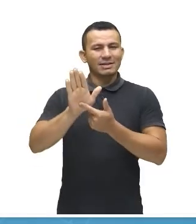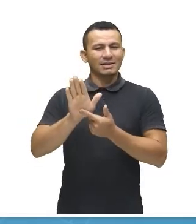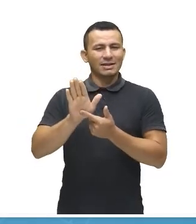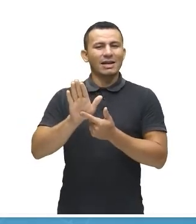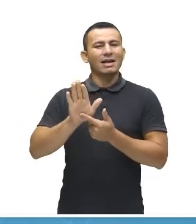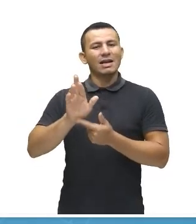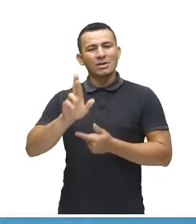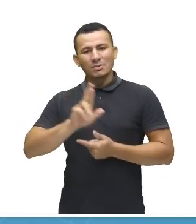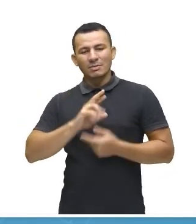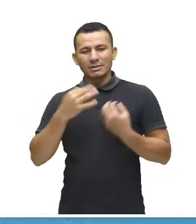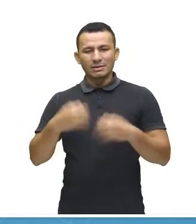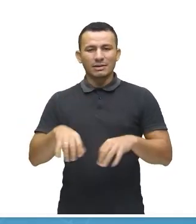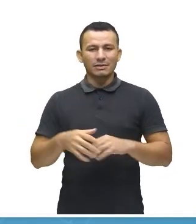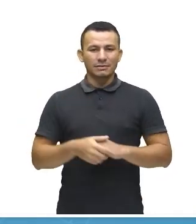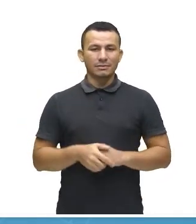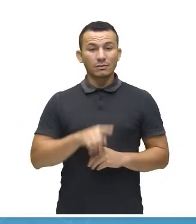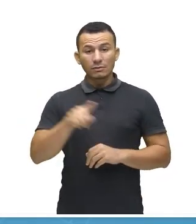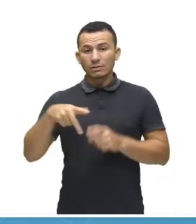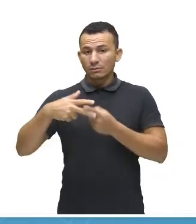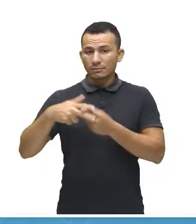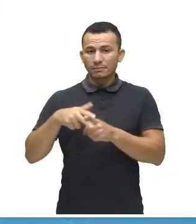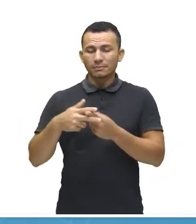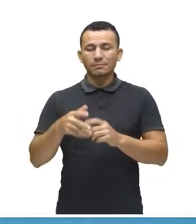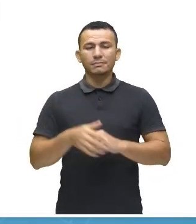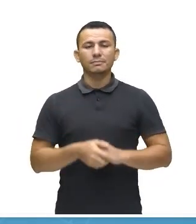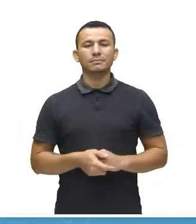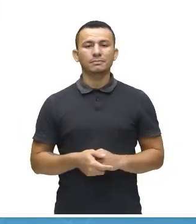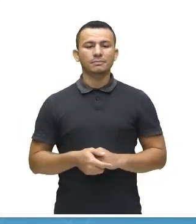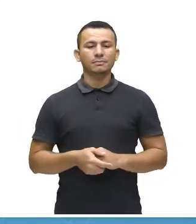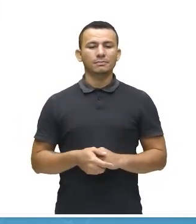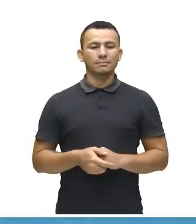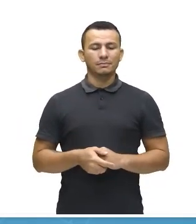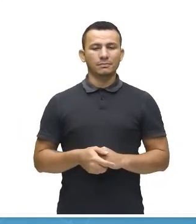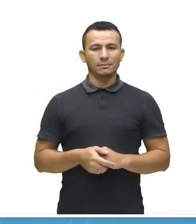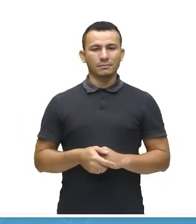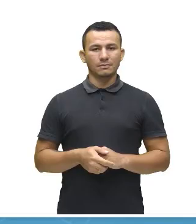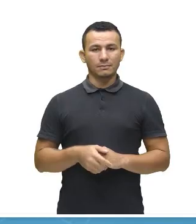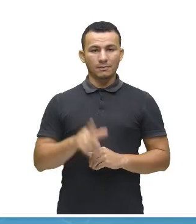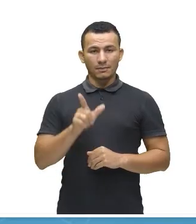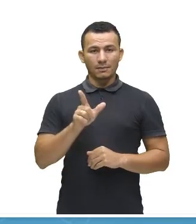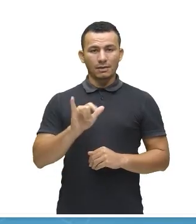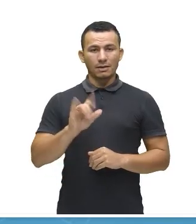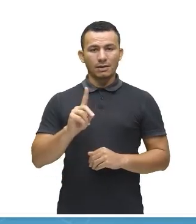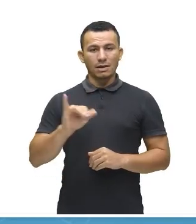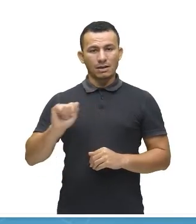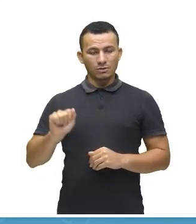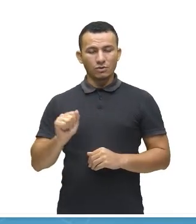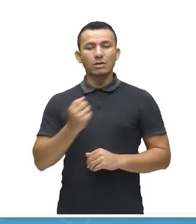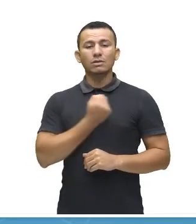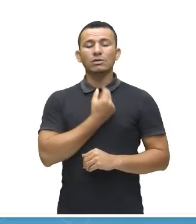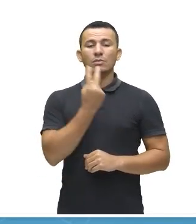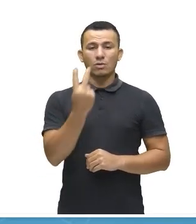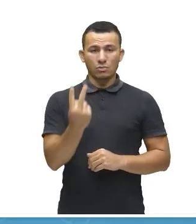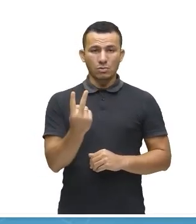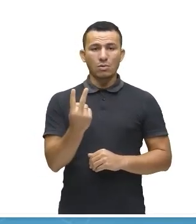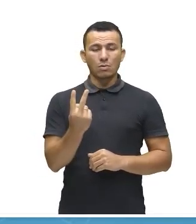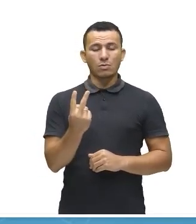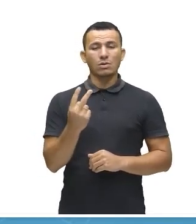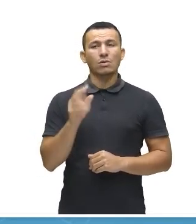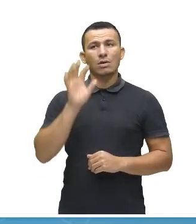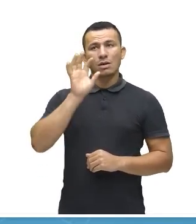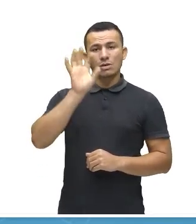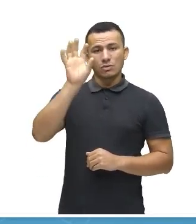vai ajustando aí, tá? Nós temos aí da Lídia Michel, na questão 2, ela colocou